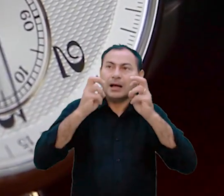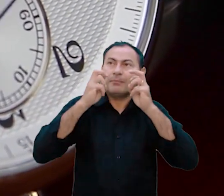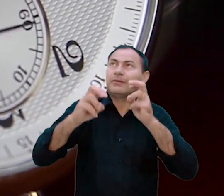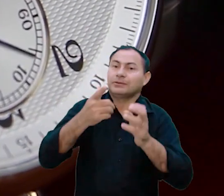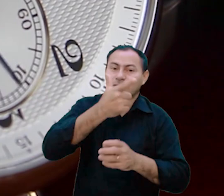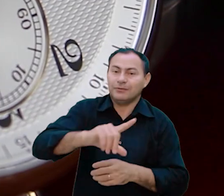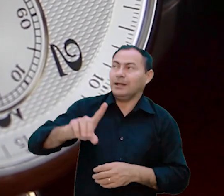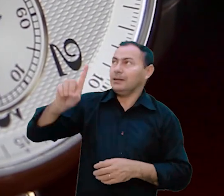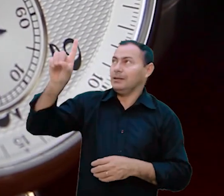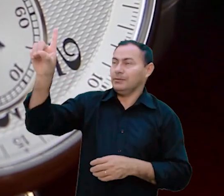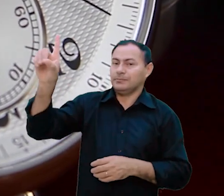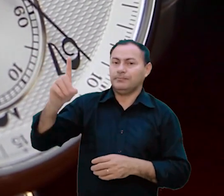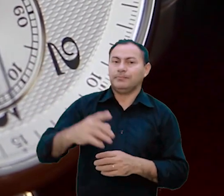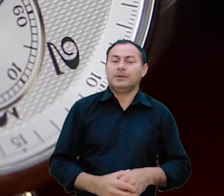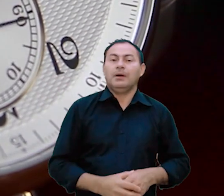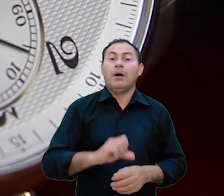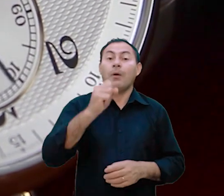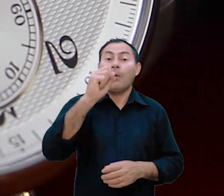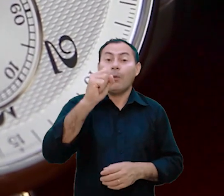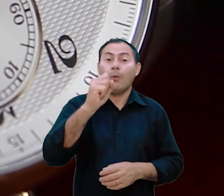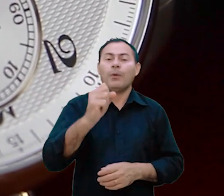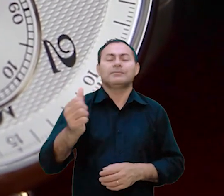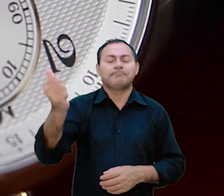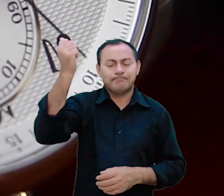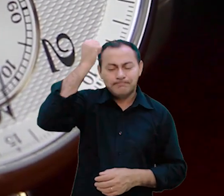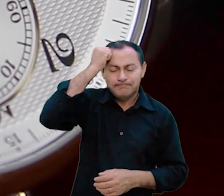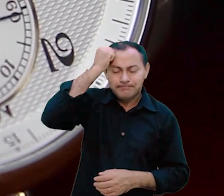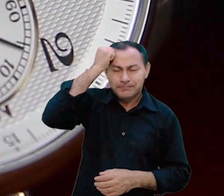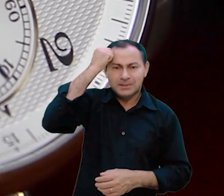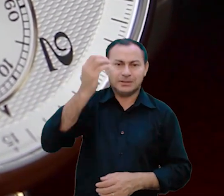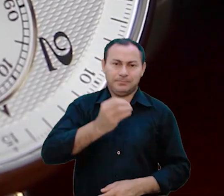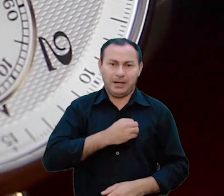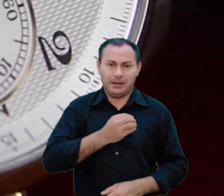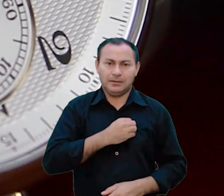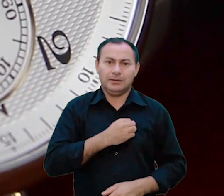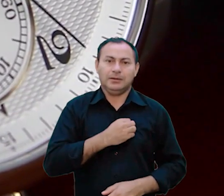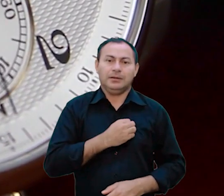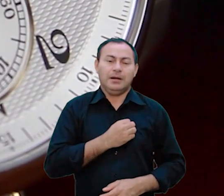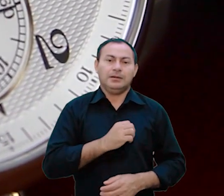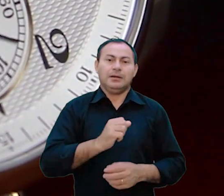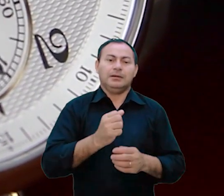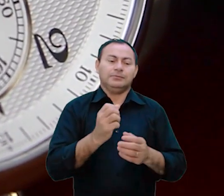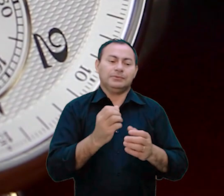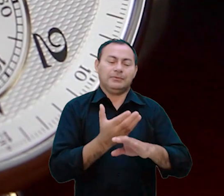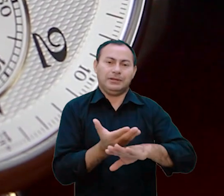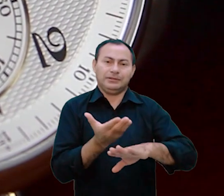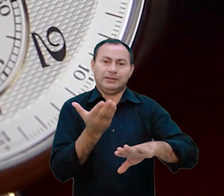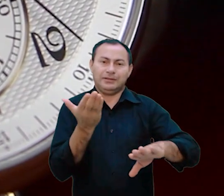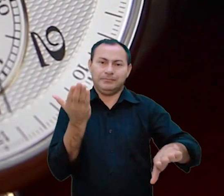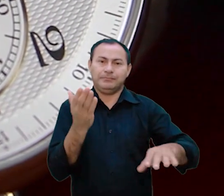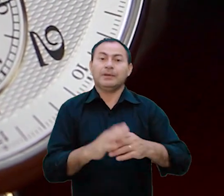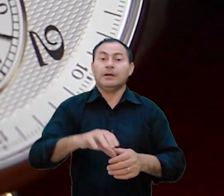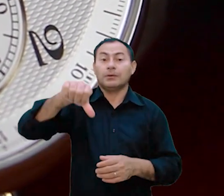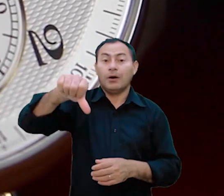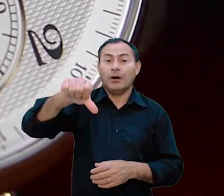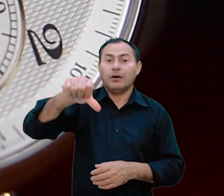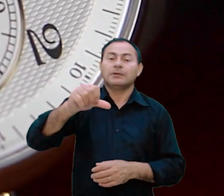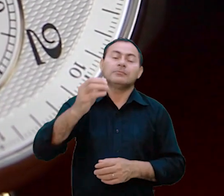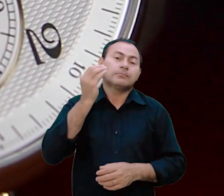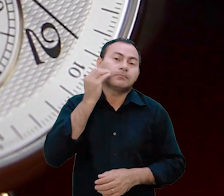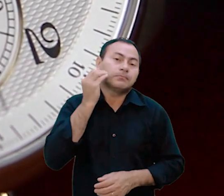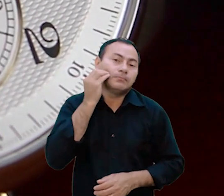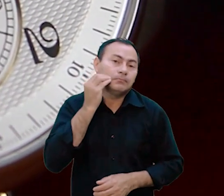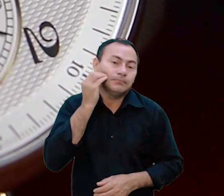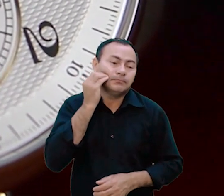eles clamavam a Deus. Às 8 horas arrependiam-se de seus pecados e apostasia. Às 9